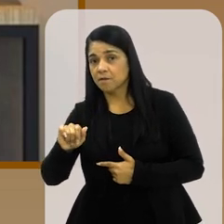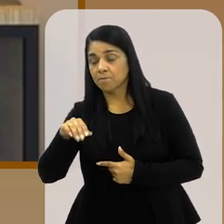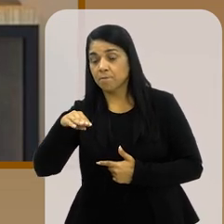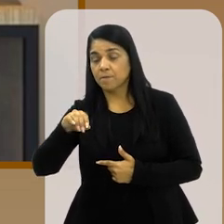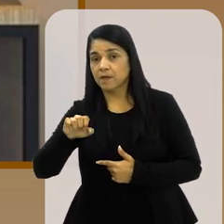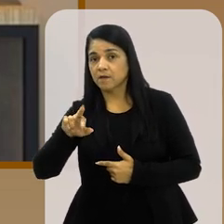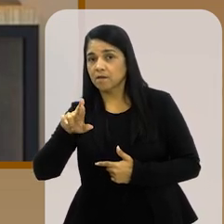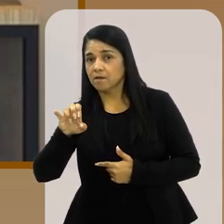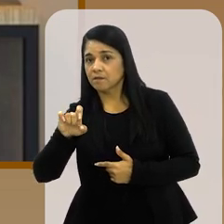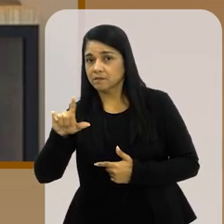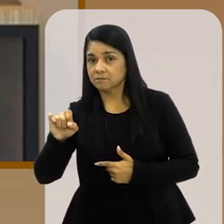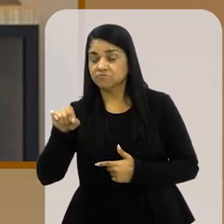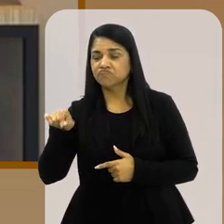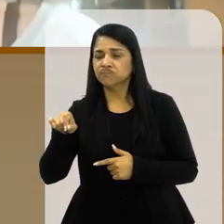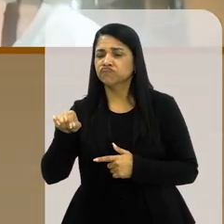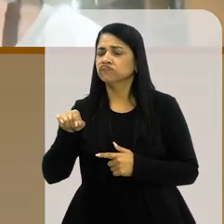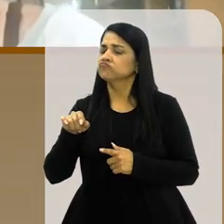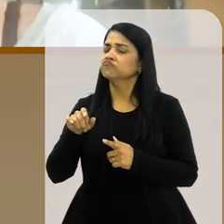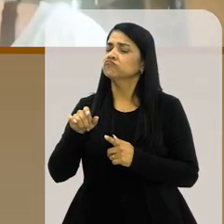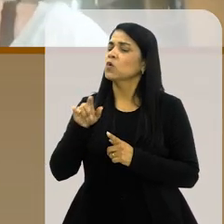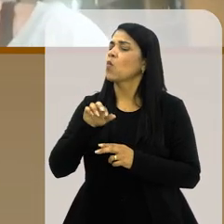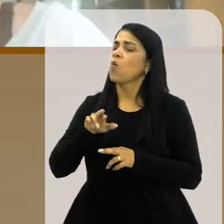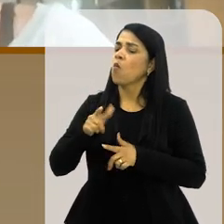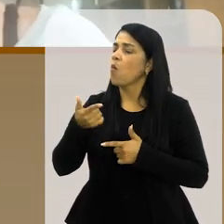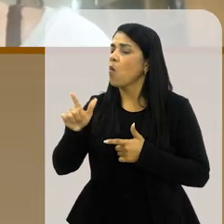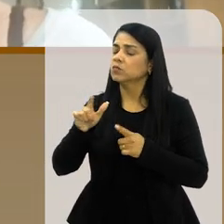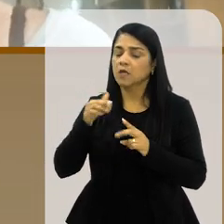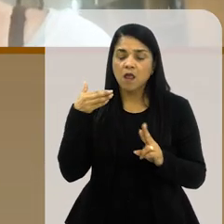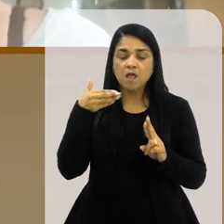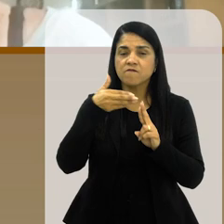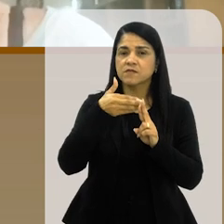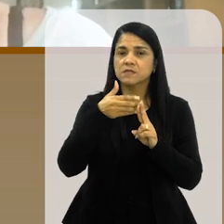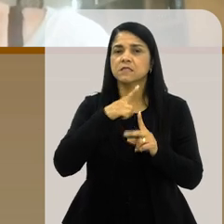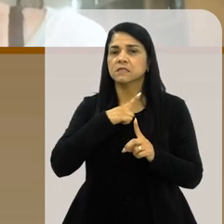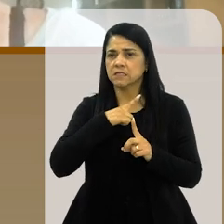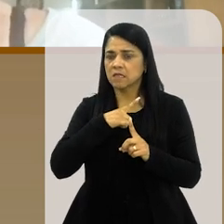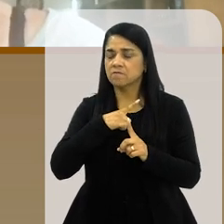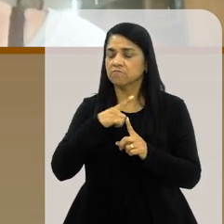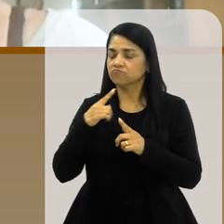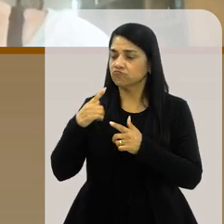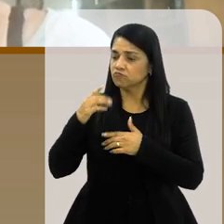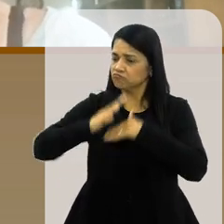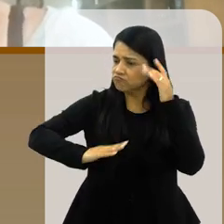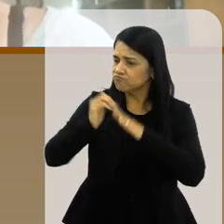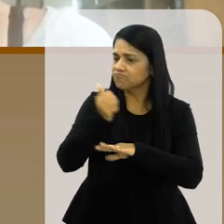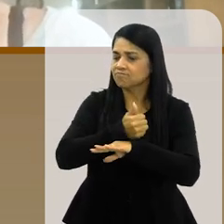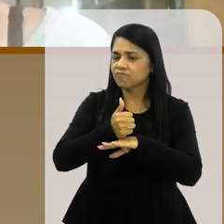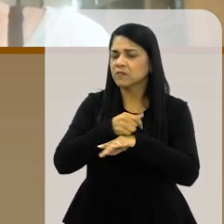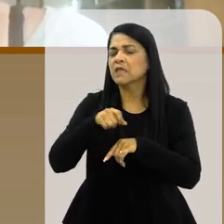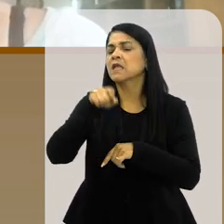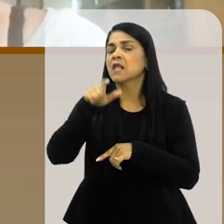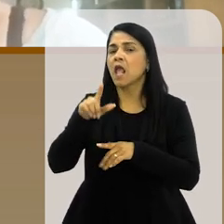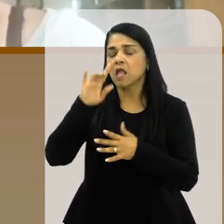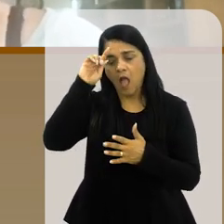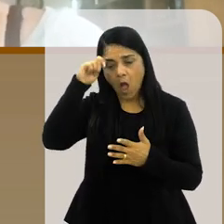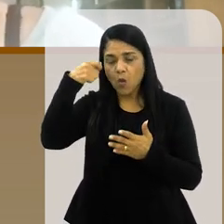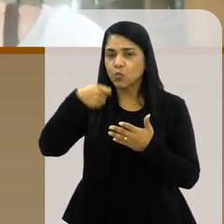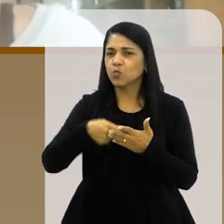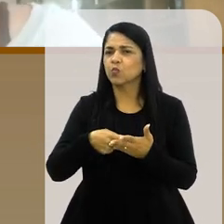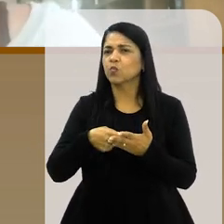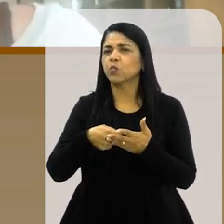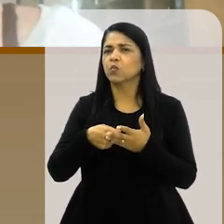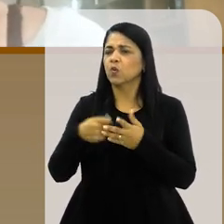referências, né, na sua carreira tiveram grande peso? Quem são os seus autores assim?